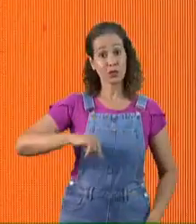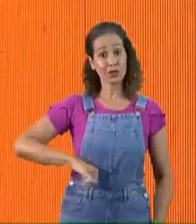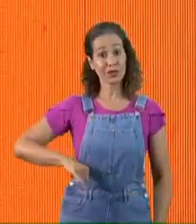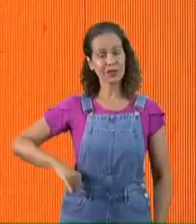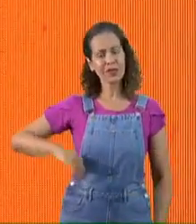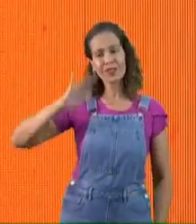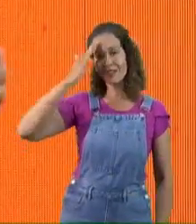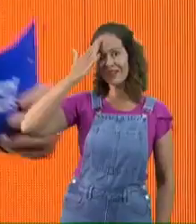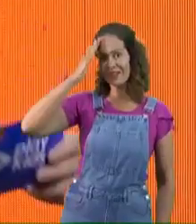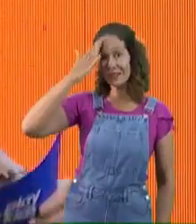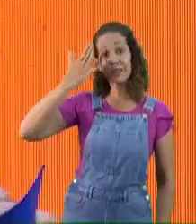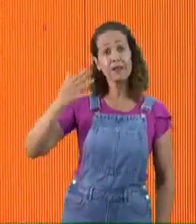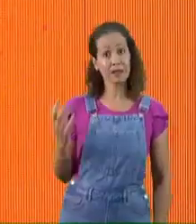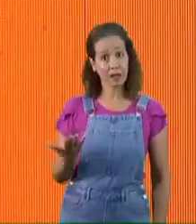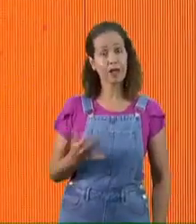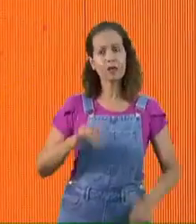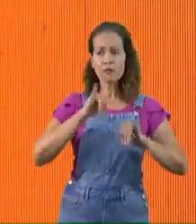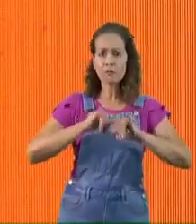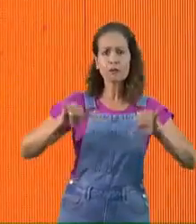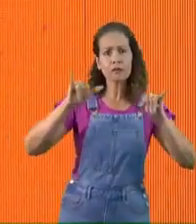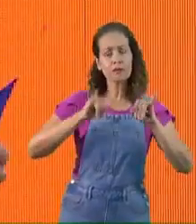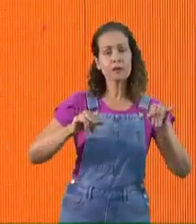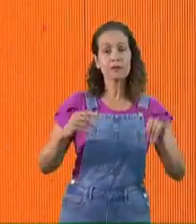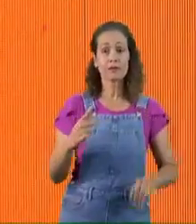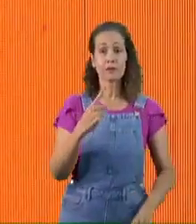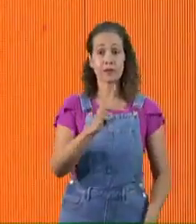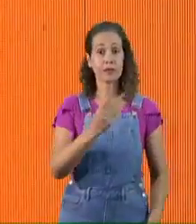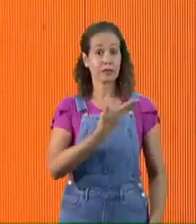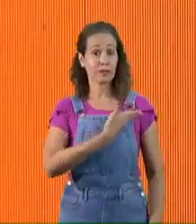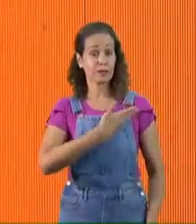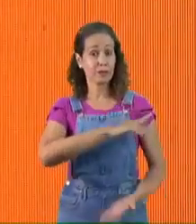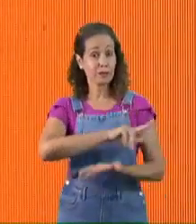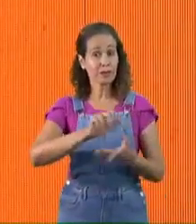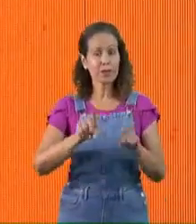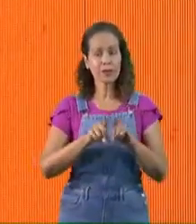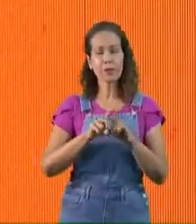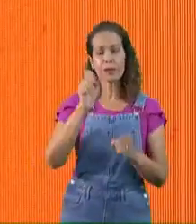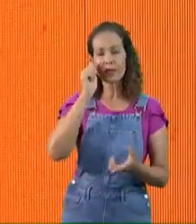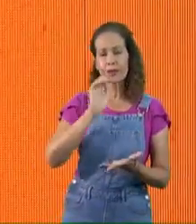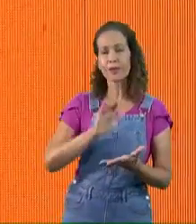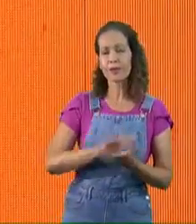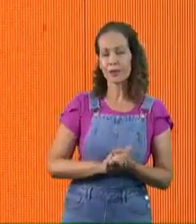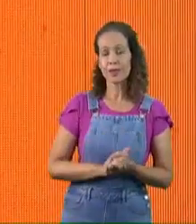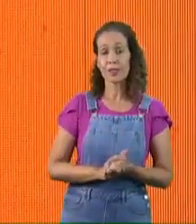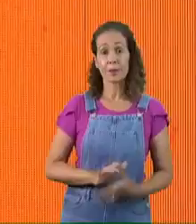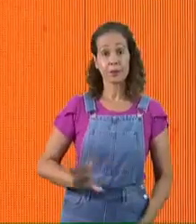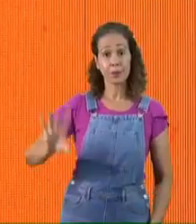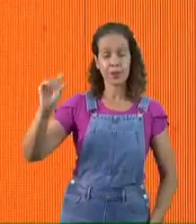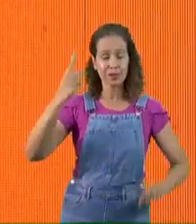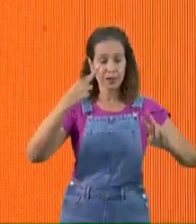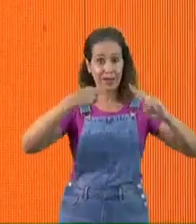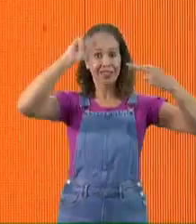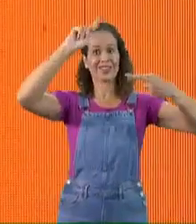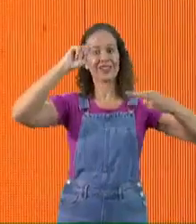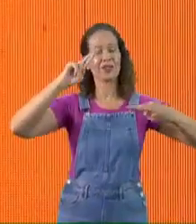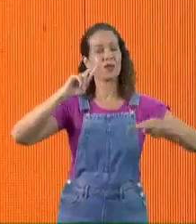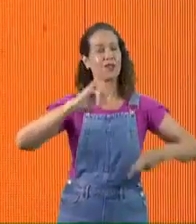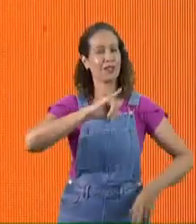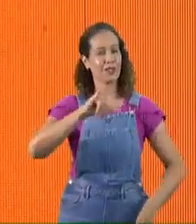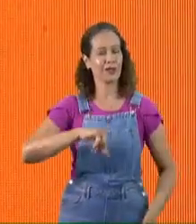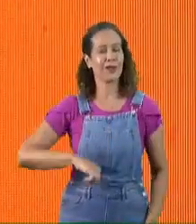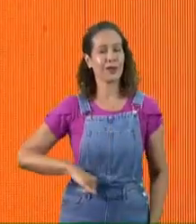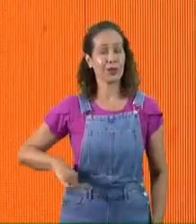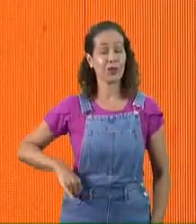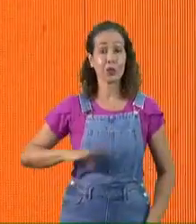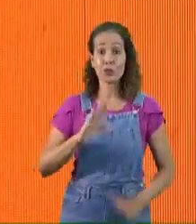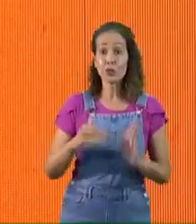e compartilhava isso com seus amigos, com a sua esposa. Deus restituiu Jó tudo que Jó havia